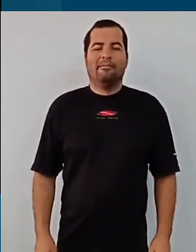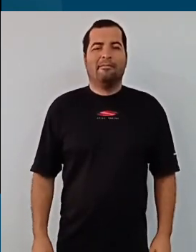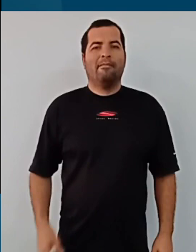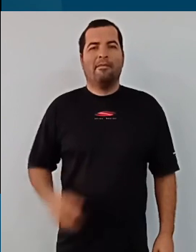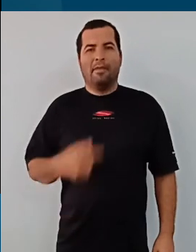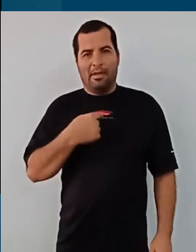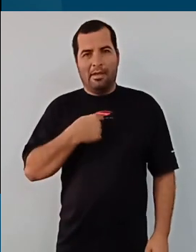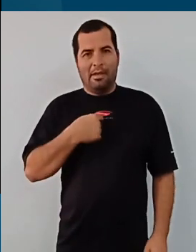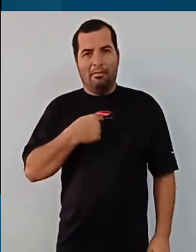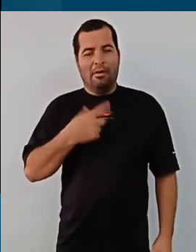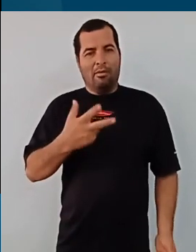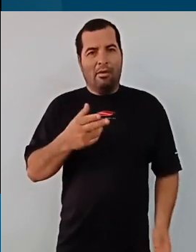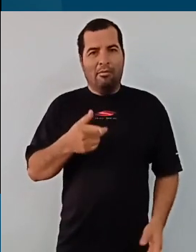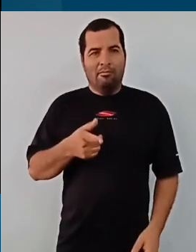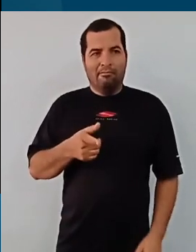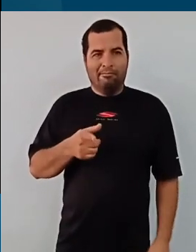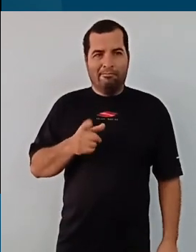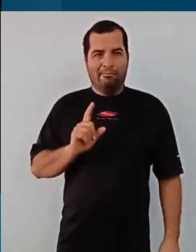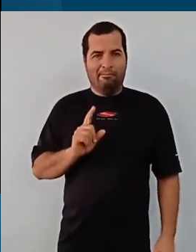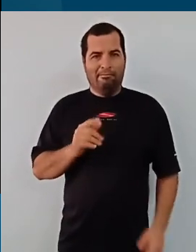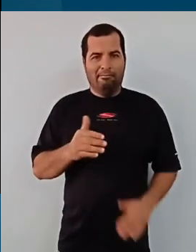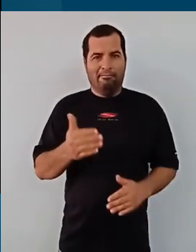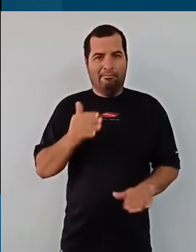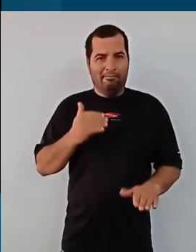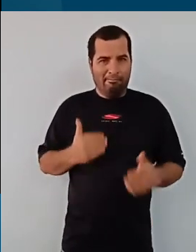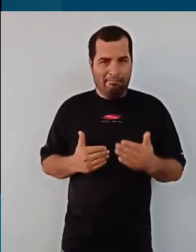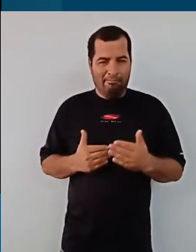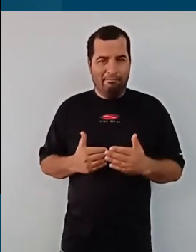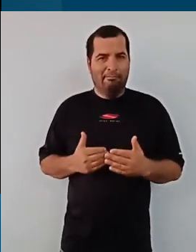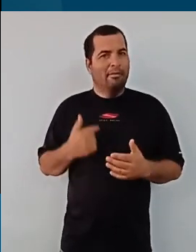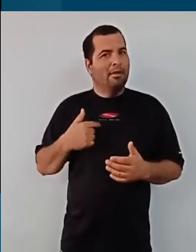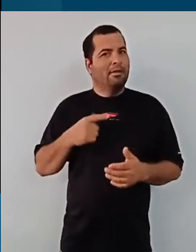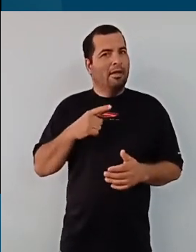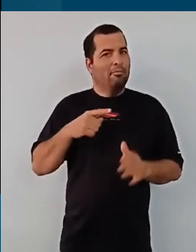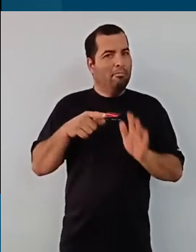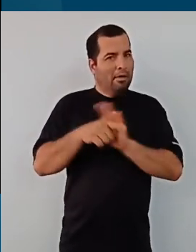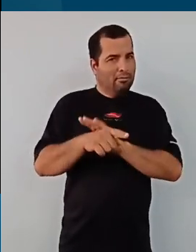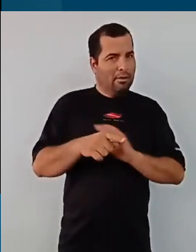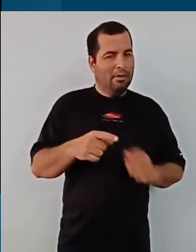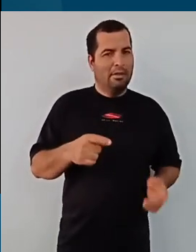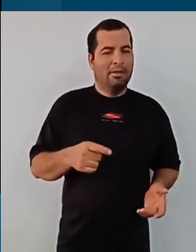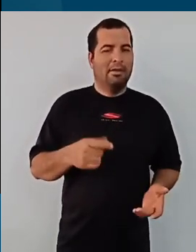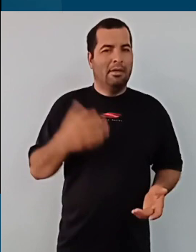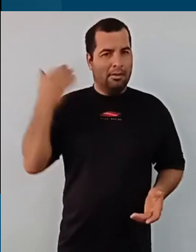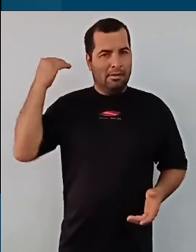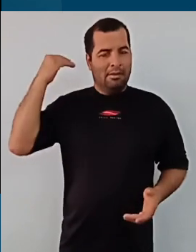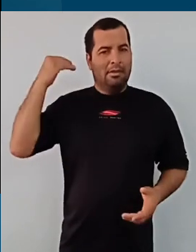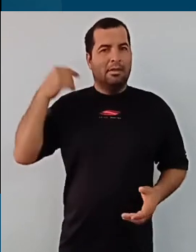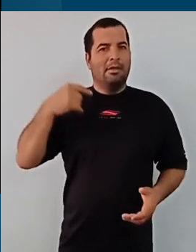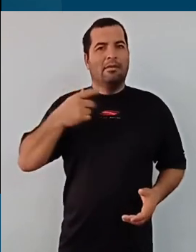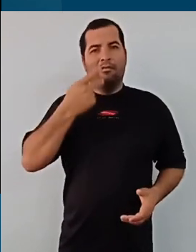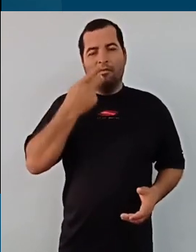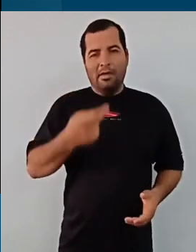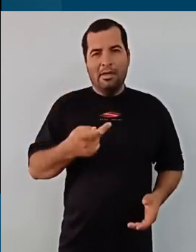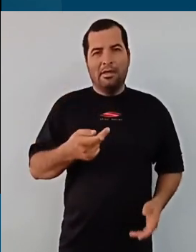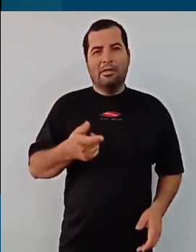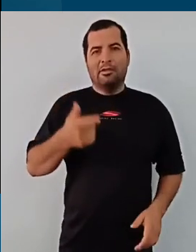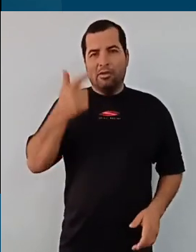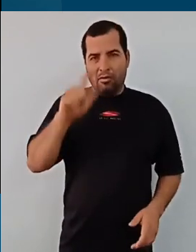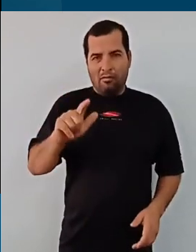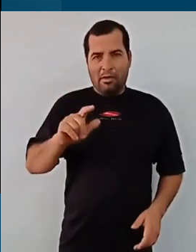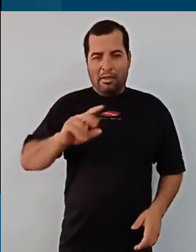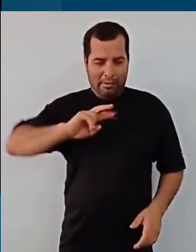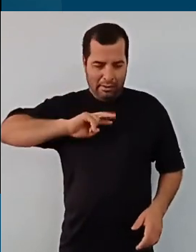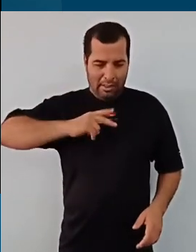Eu vou dar um passo para trás, ainda uma pergunta do primeiro bloco, que falava de como é que a gente reverte a ideia de transferência